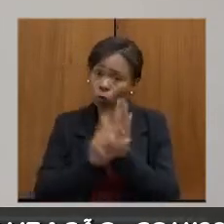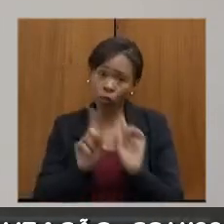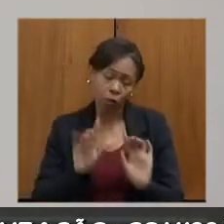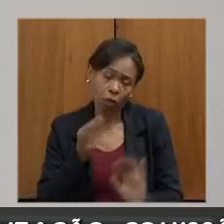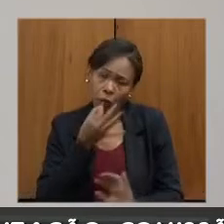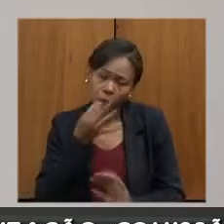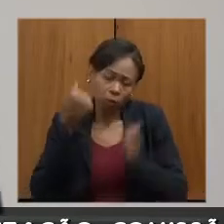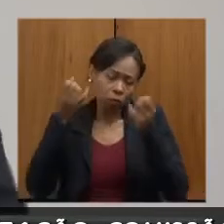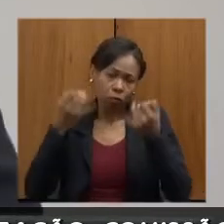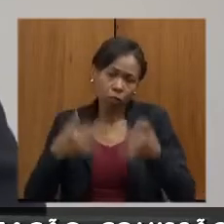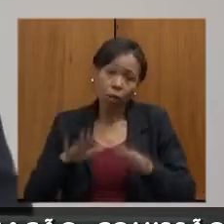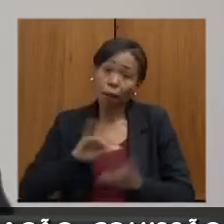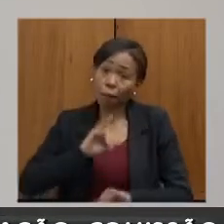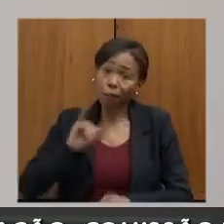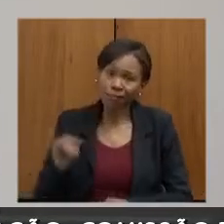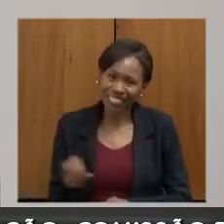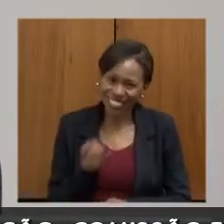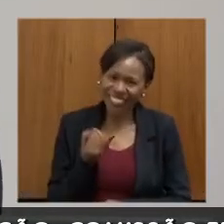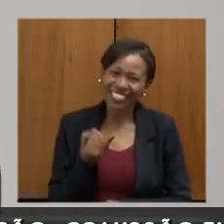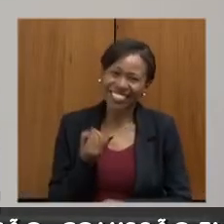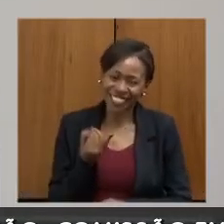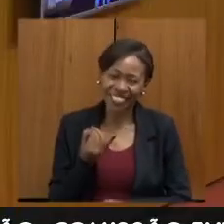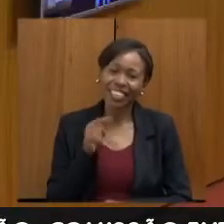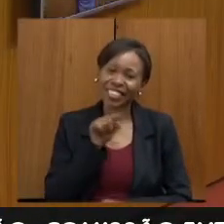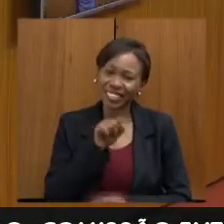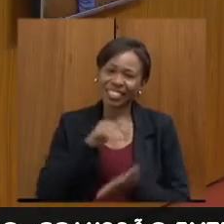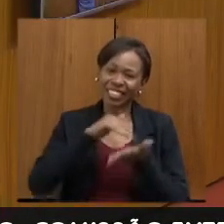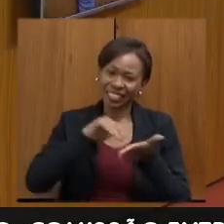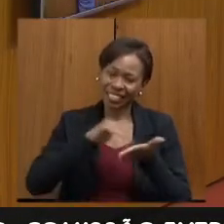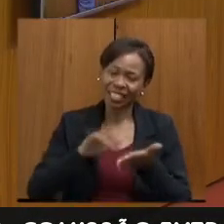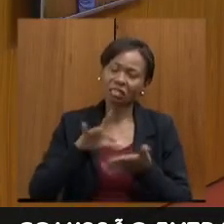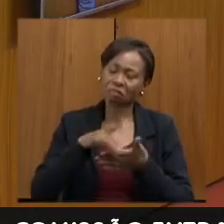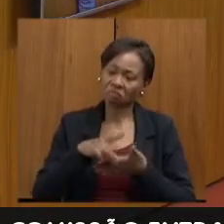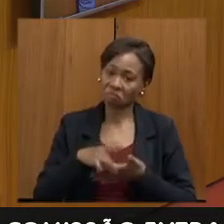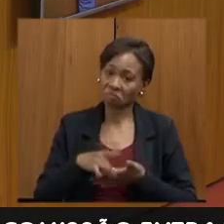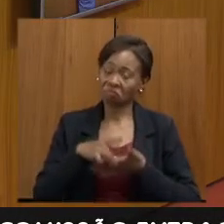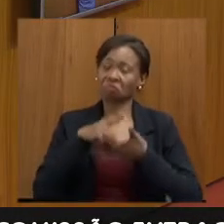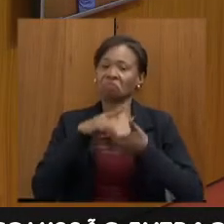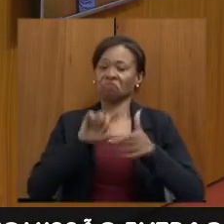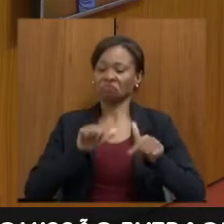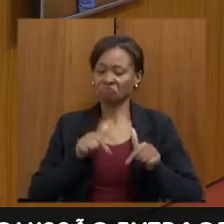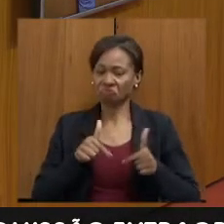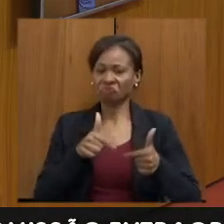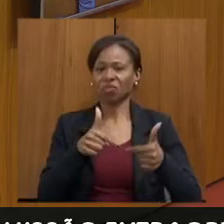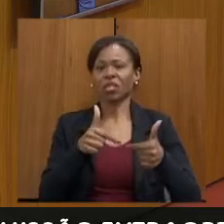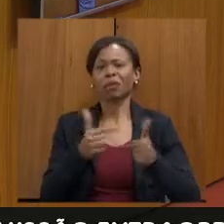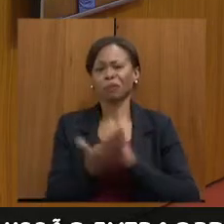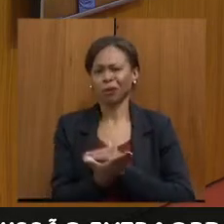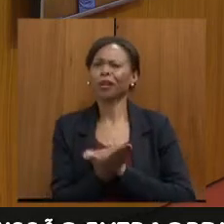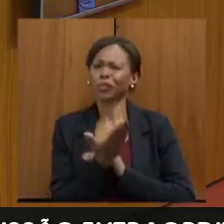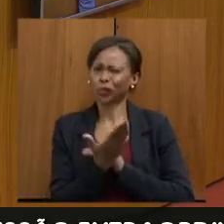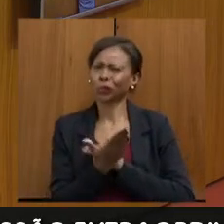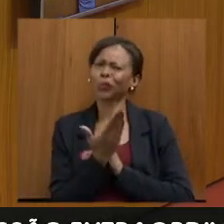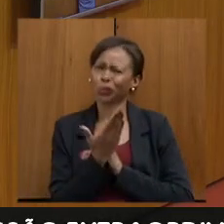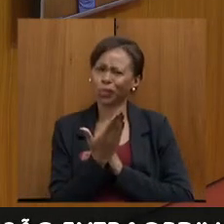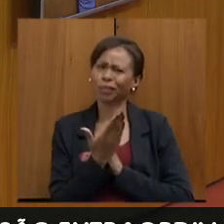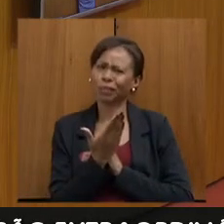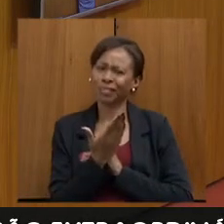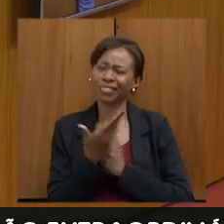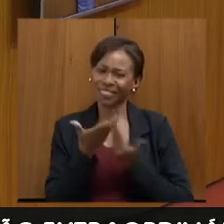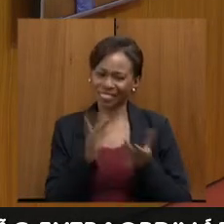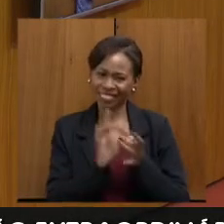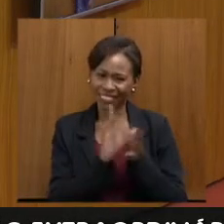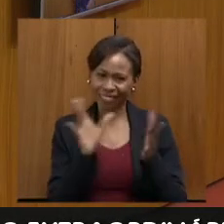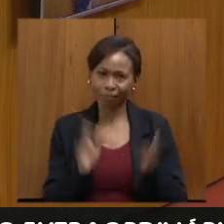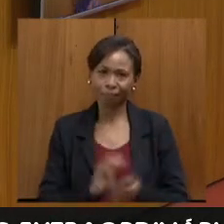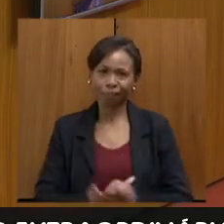acompanhando aproveitando como Bartô disse a sua grande liderança nos ajude nesses pleitos por favor senhor tem a